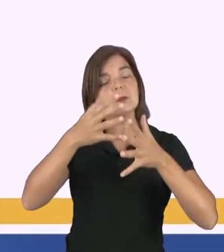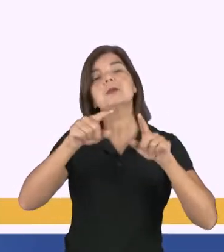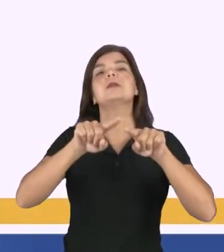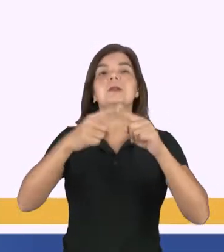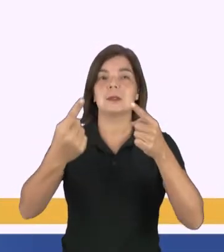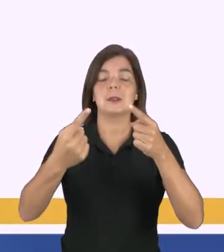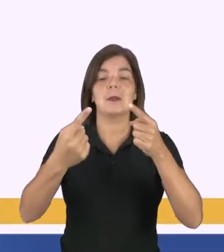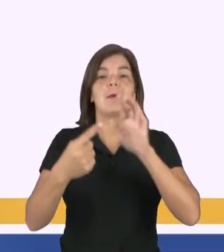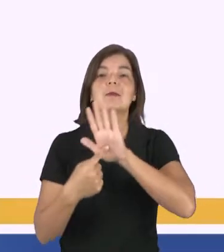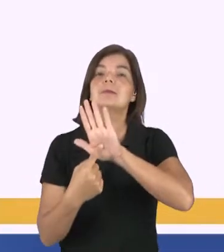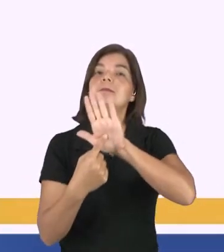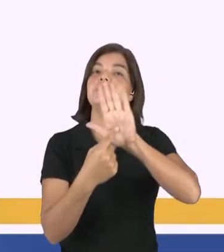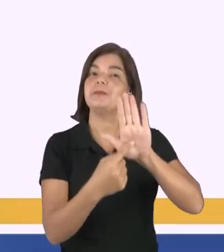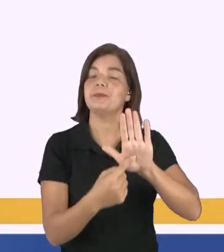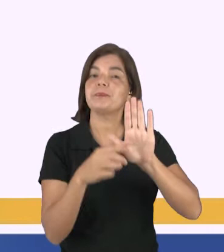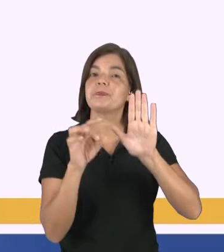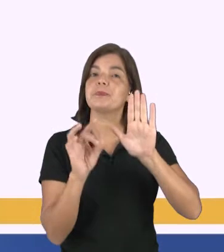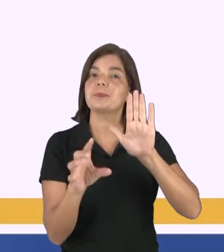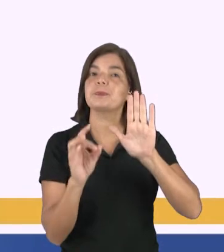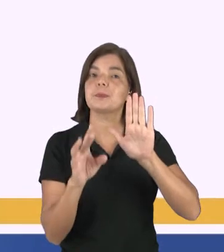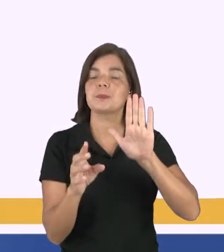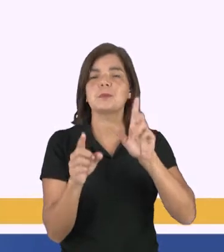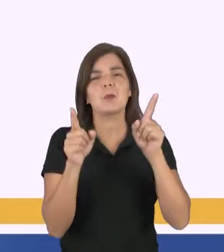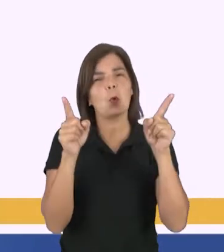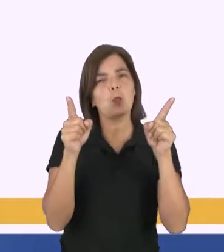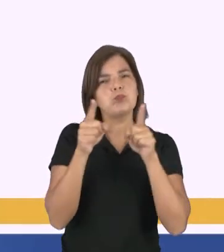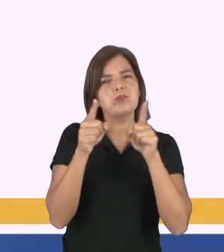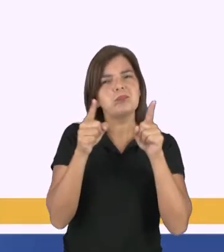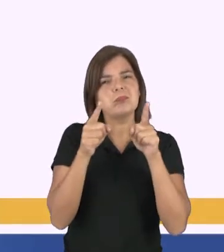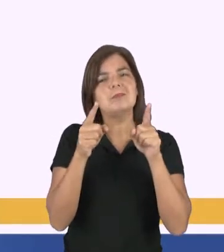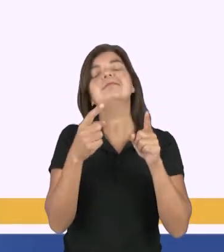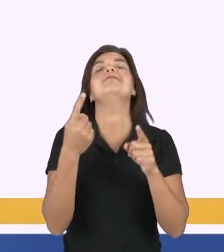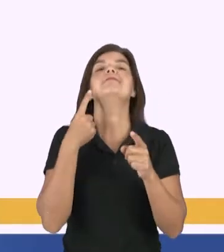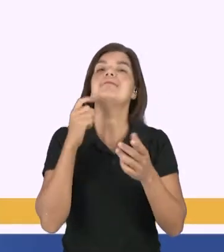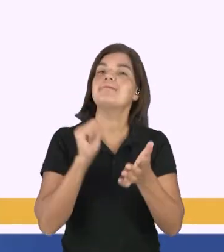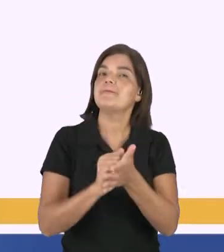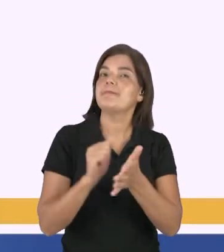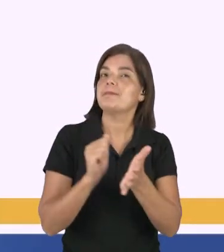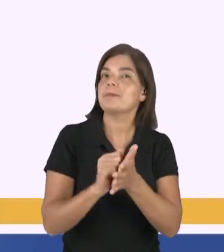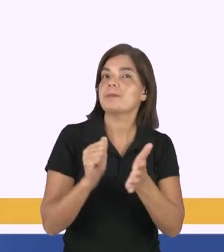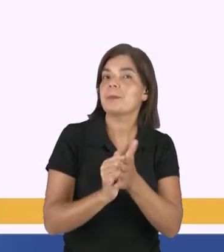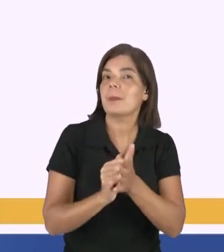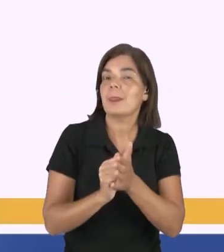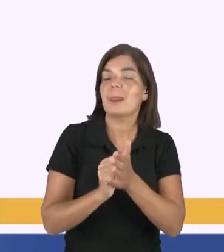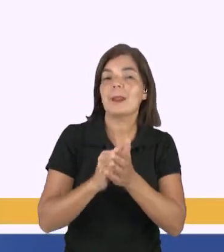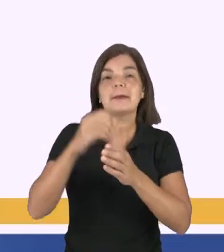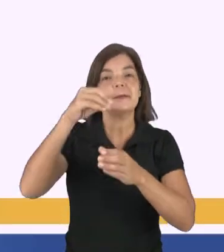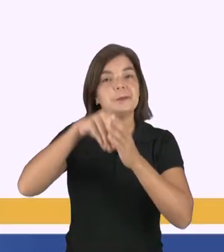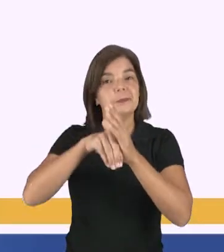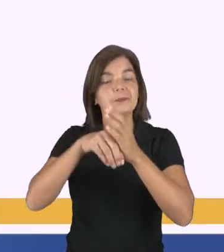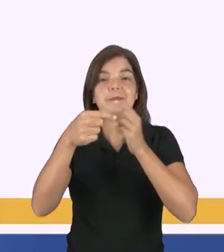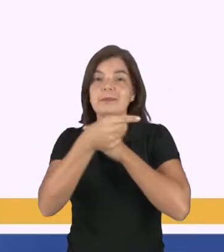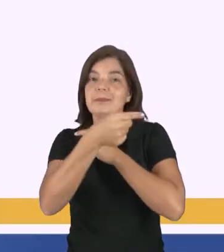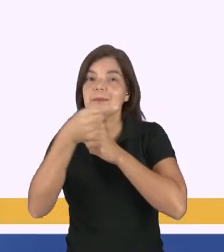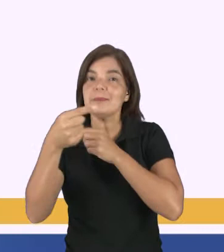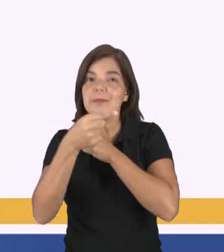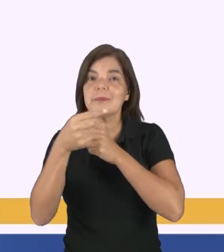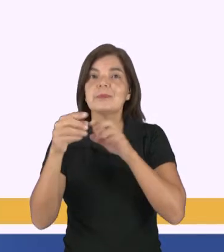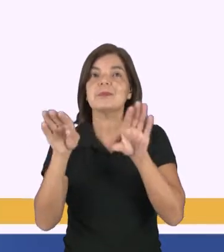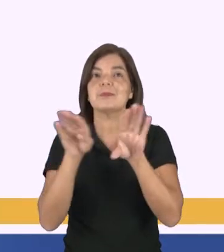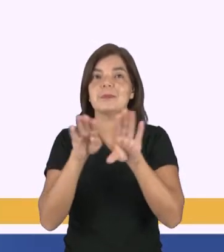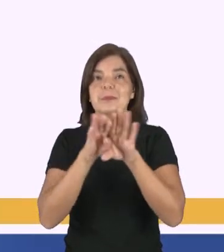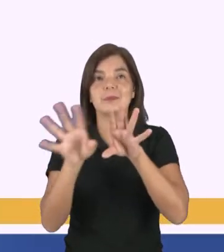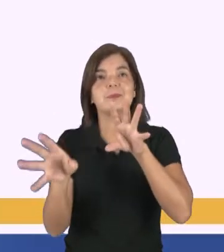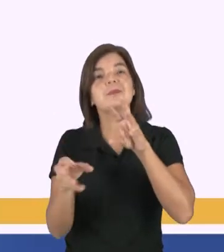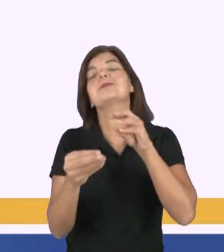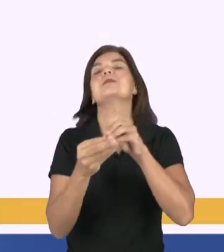então elas são representadas apenas por pedacinhos e eu escrevo a nota na linha e nesses espaços